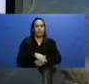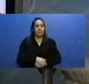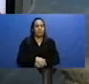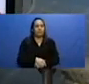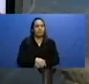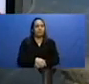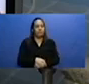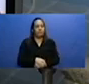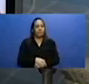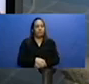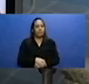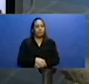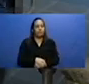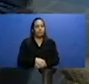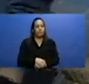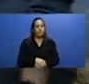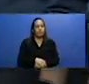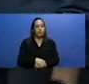soma 7.